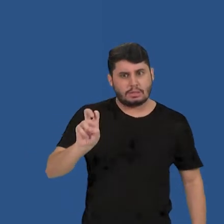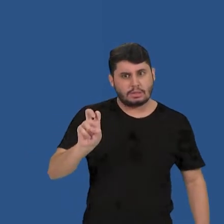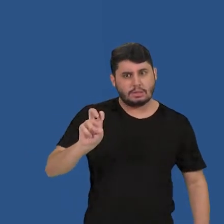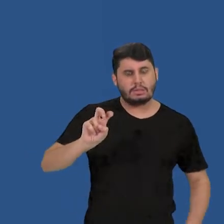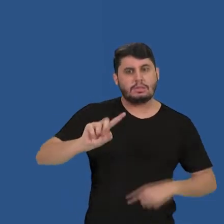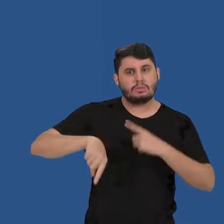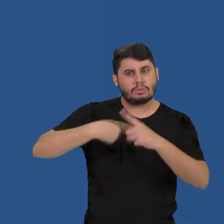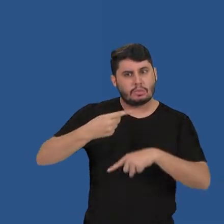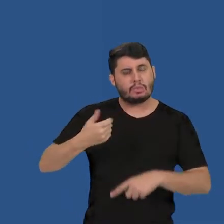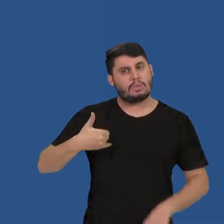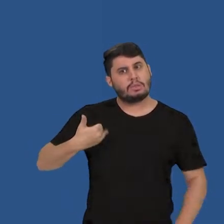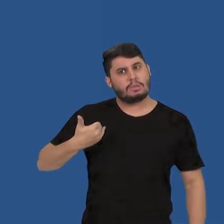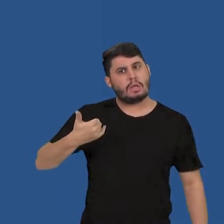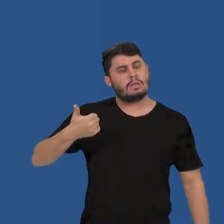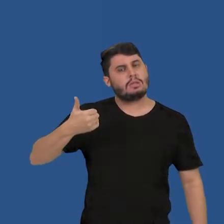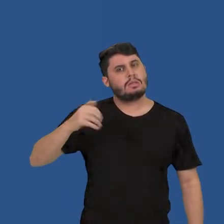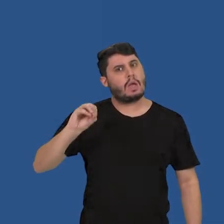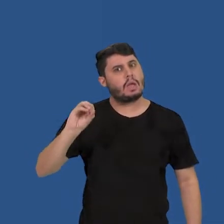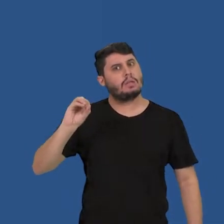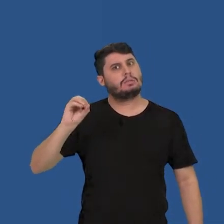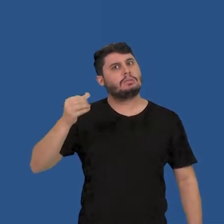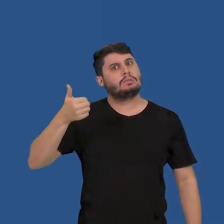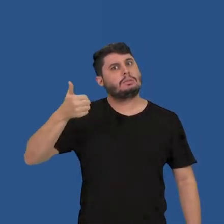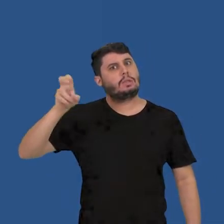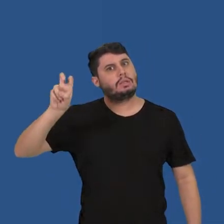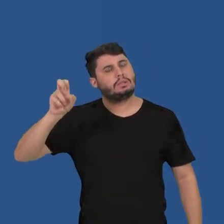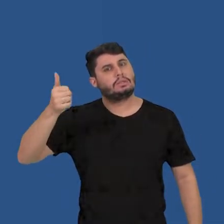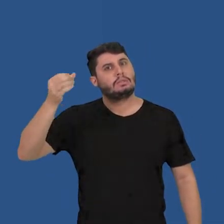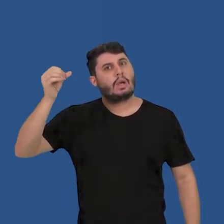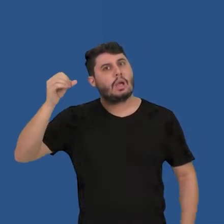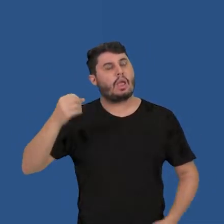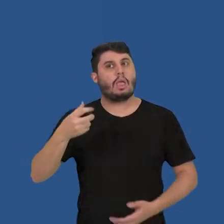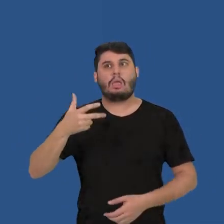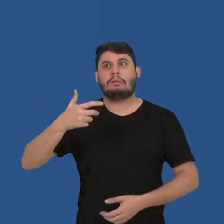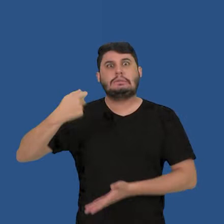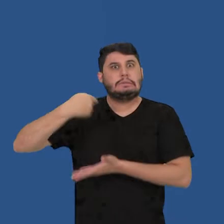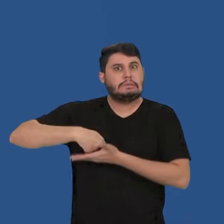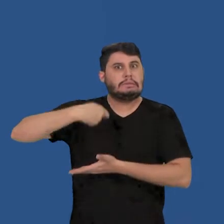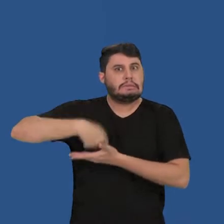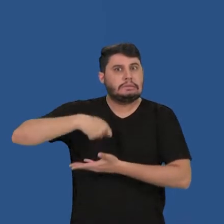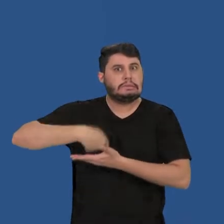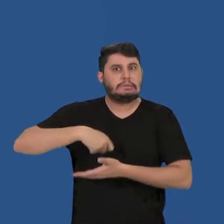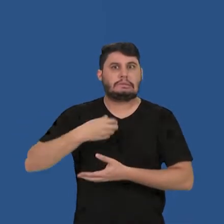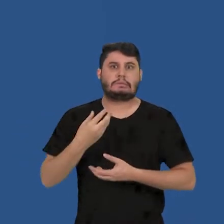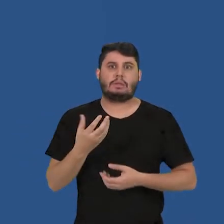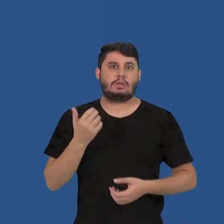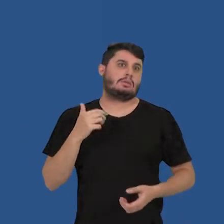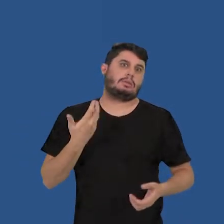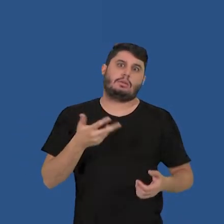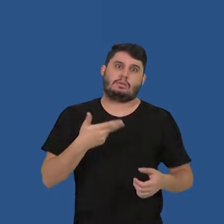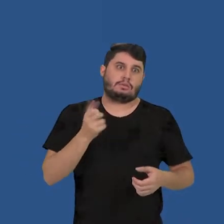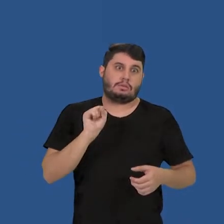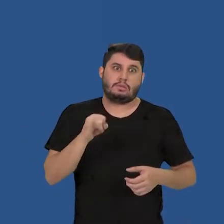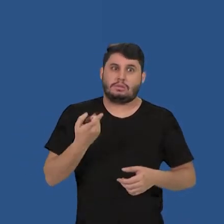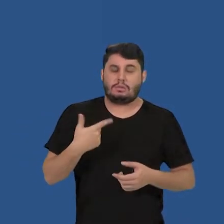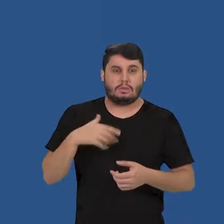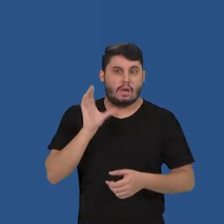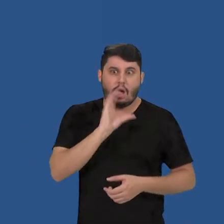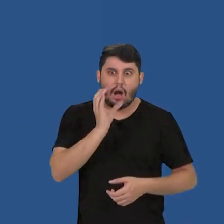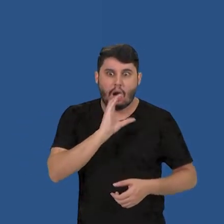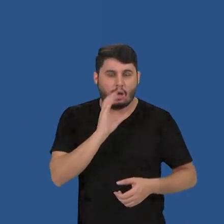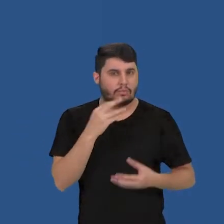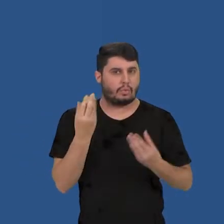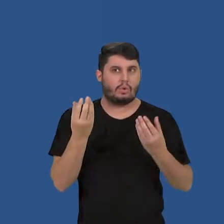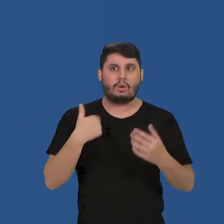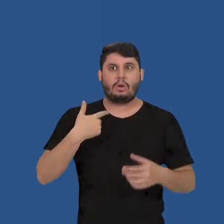maduro. Agora, quer que eu aja como maduro, do jeito que vai, né? Então, por isso que eu agi aquilo no começo, na outra aula. Literalmente, se você botar no Google lá, no Google